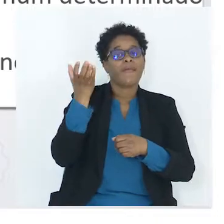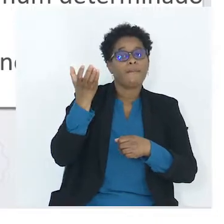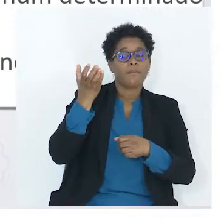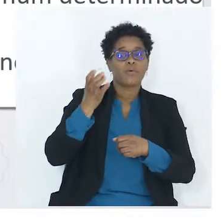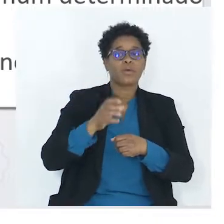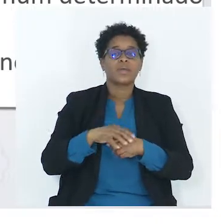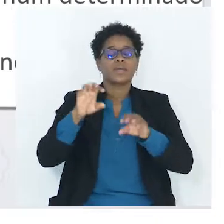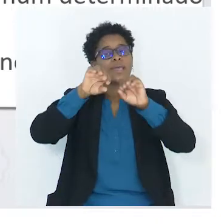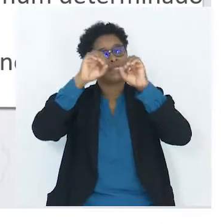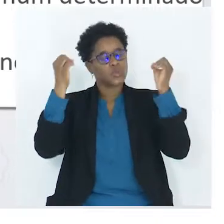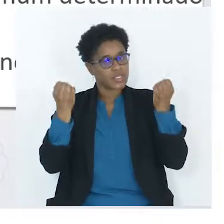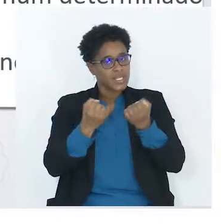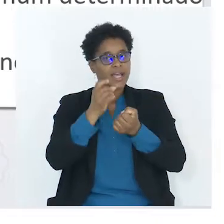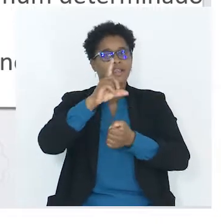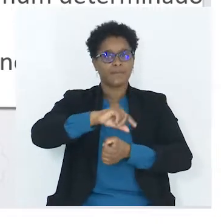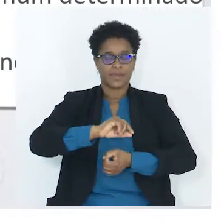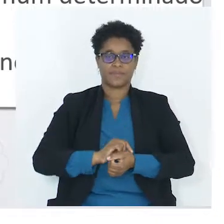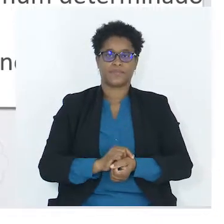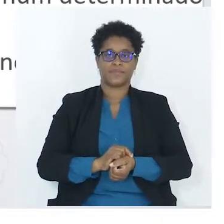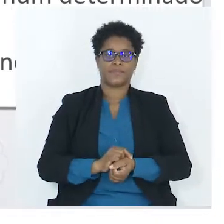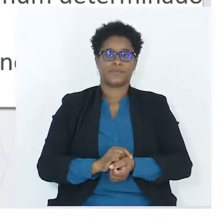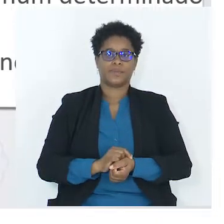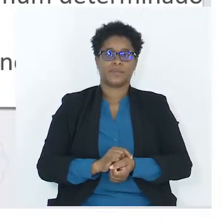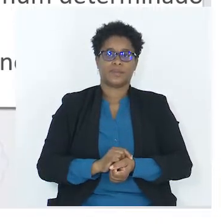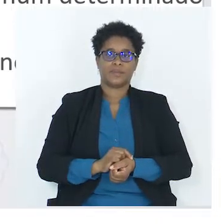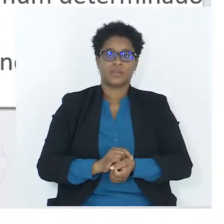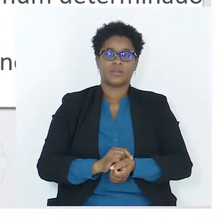no tempo e em sociedade.